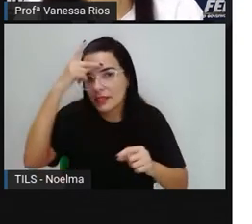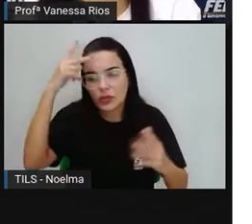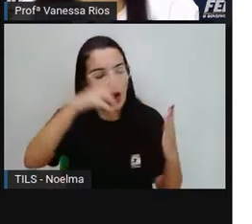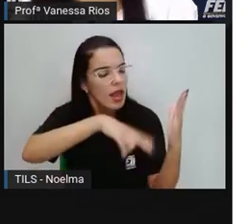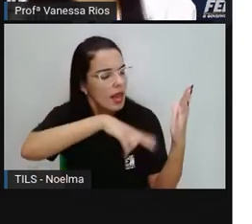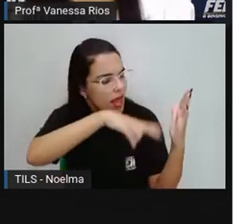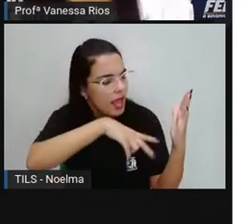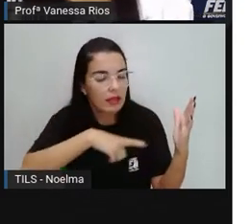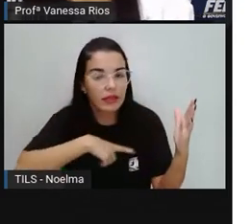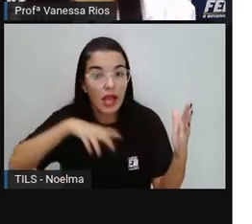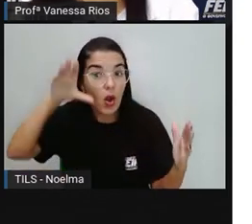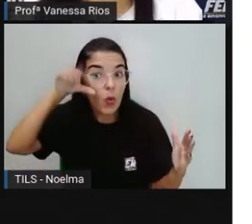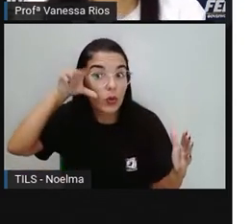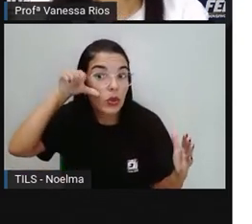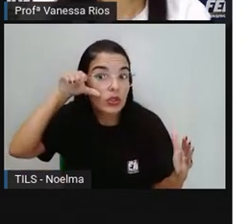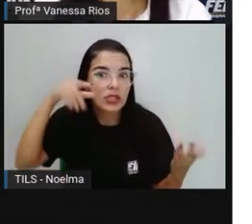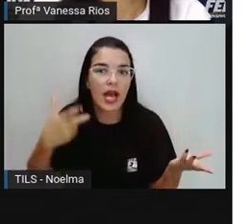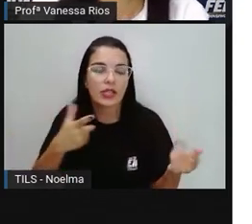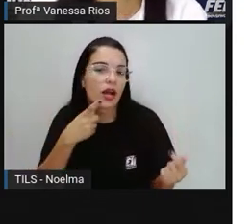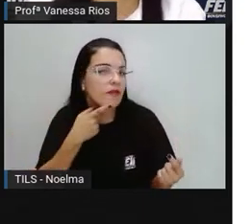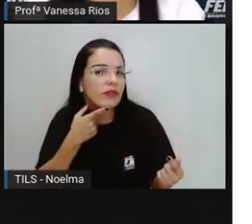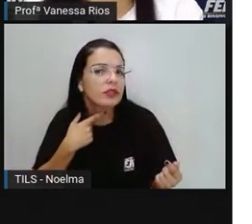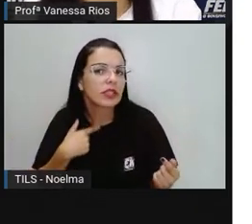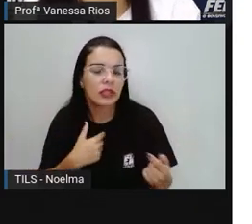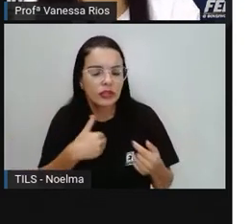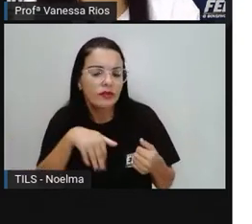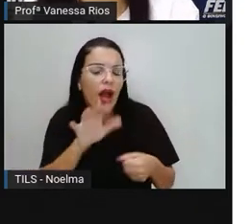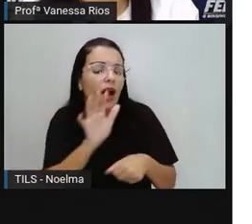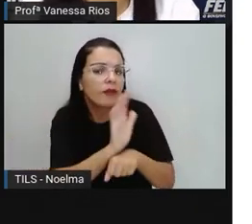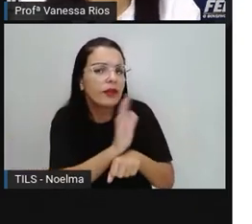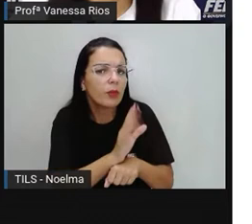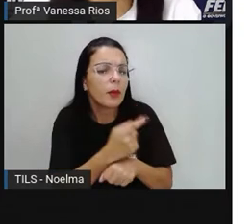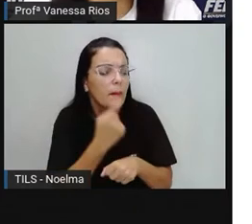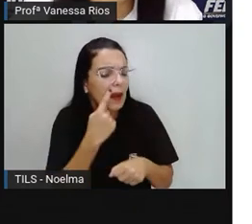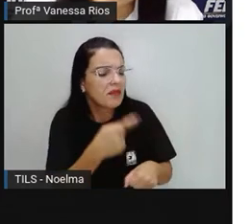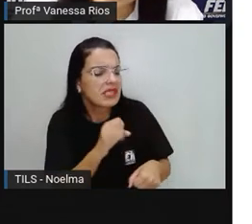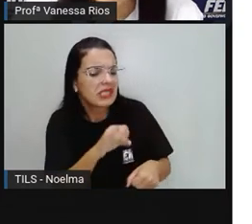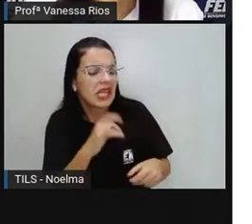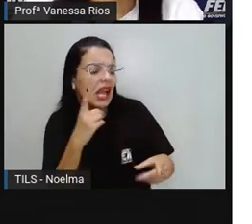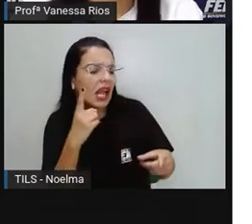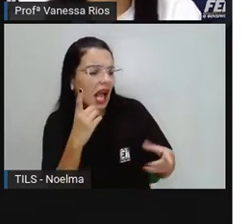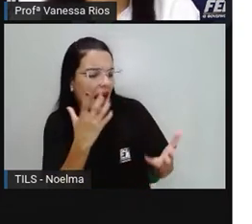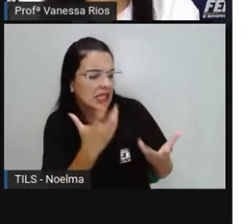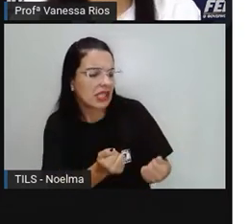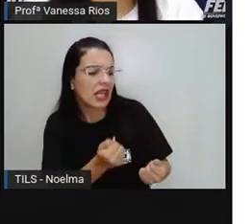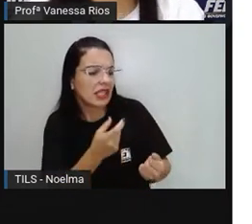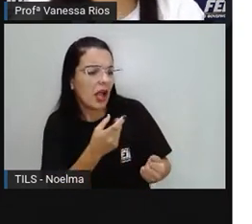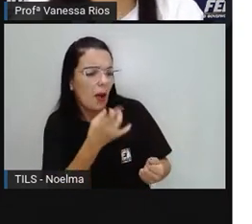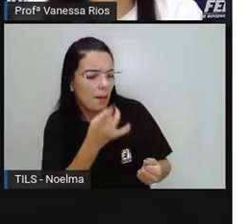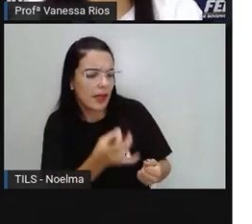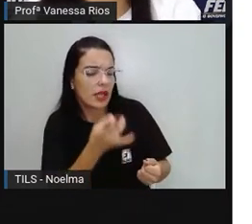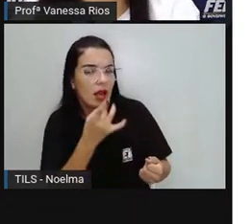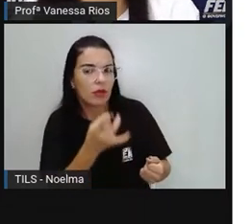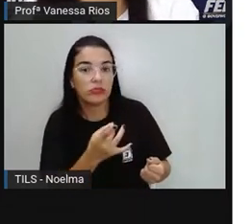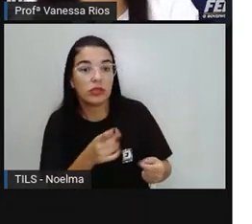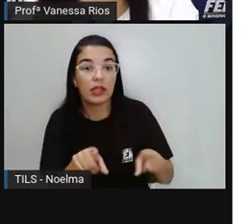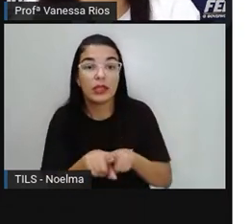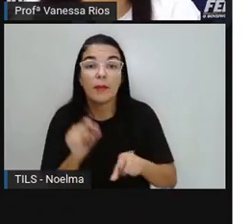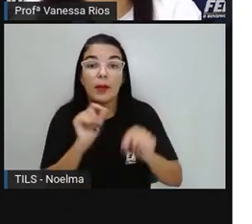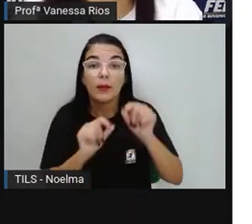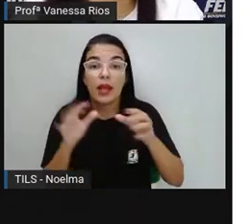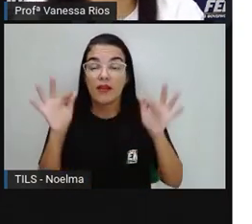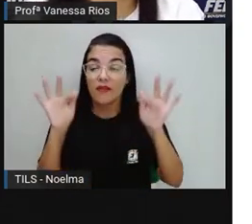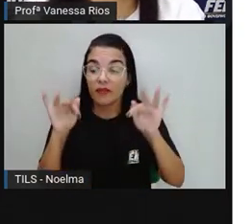tendo a curiosidade, o interesse em assistir o filme ou não. Inclusive, finaliza aí